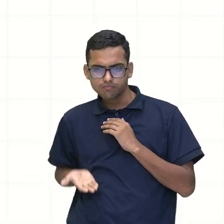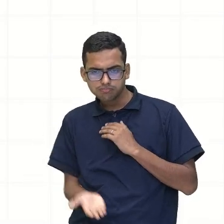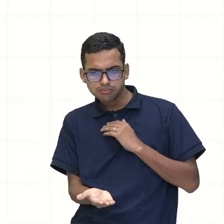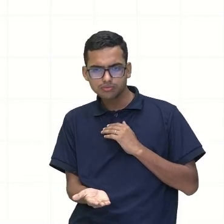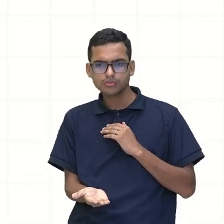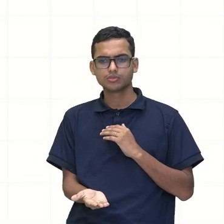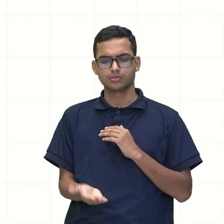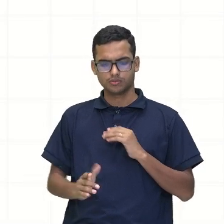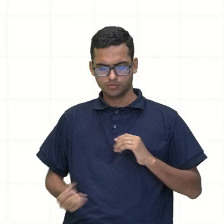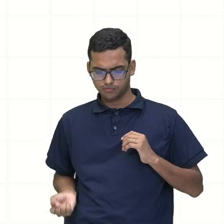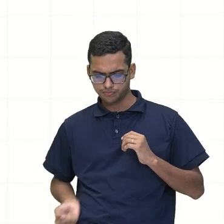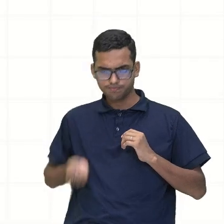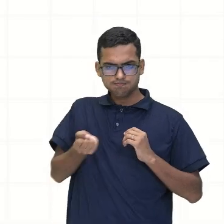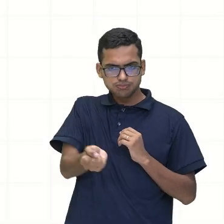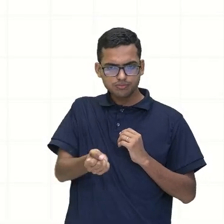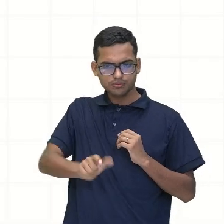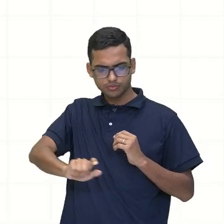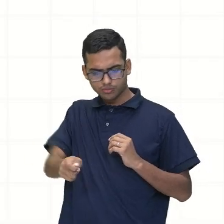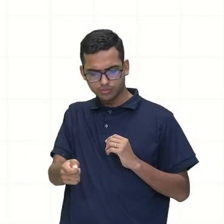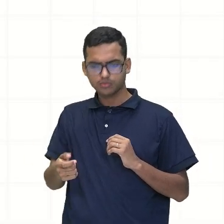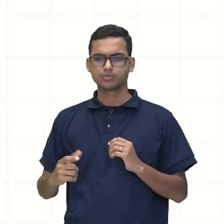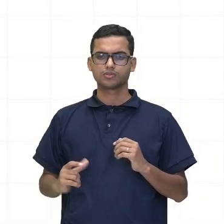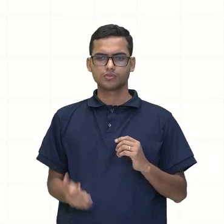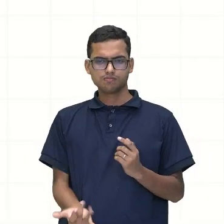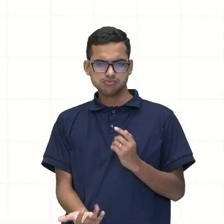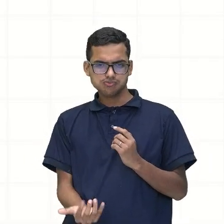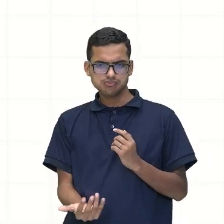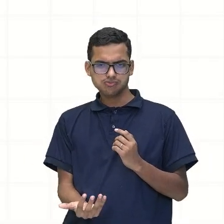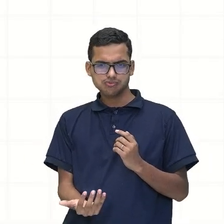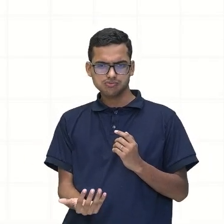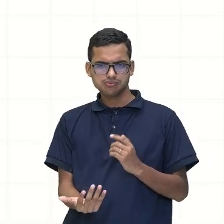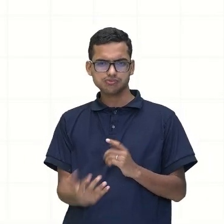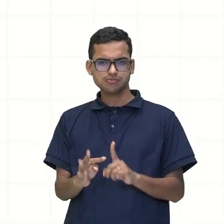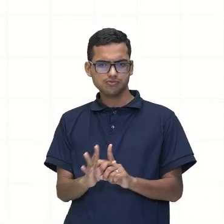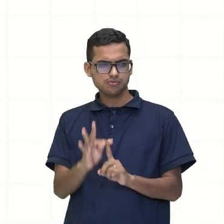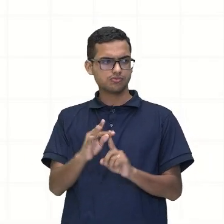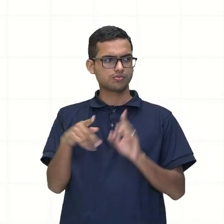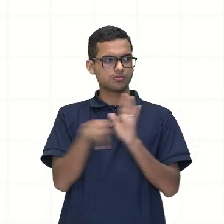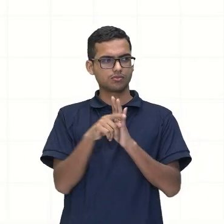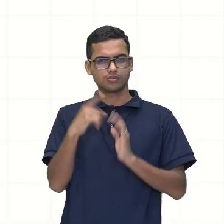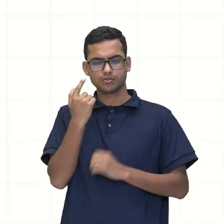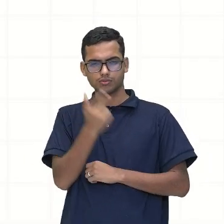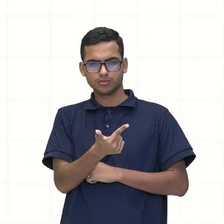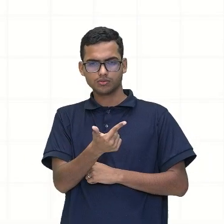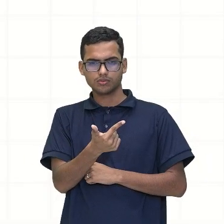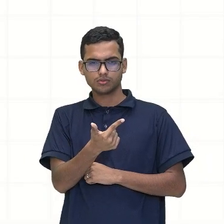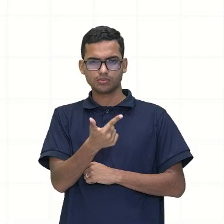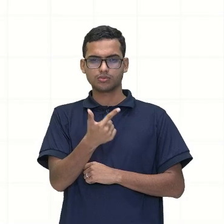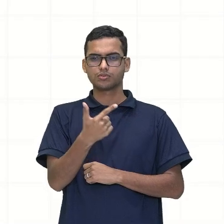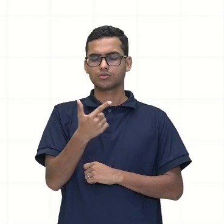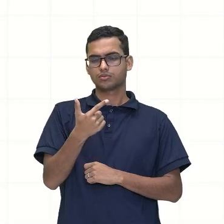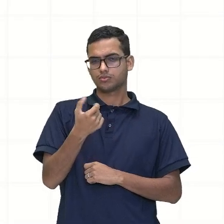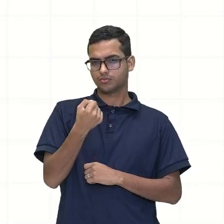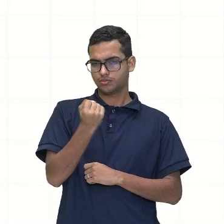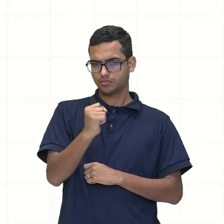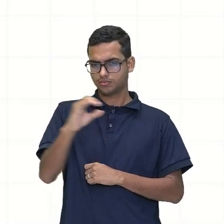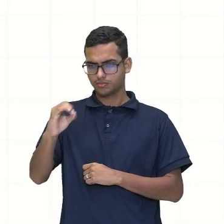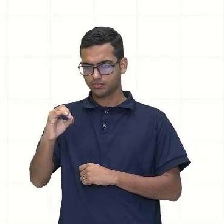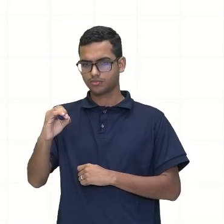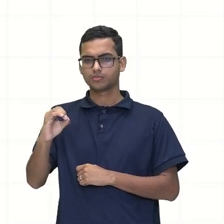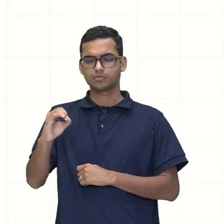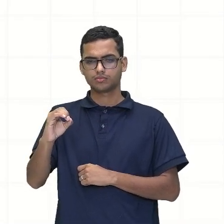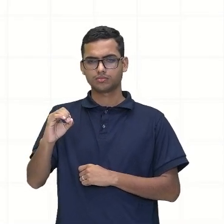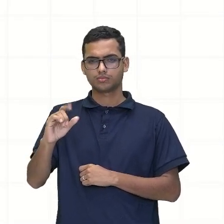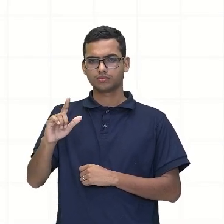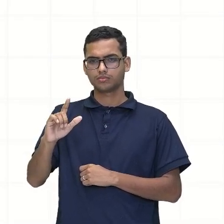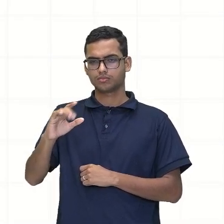280 graus, tá bom? Então, é bem quente. Os dias são mais agradáveis quando a temperatura está